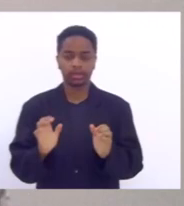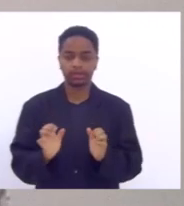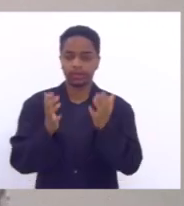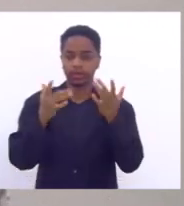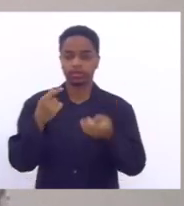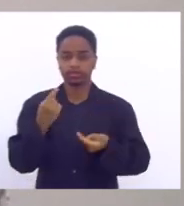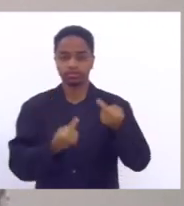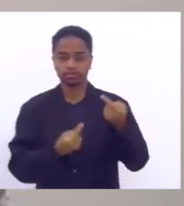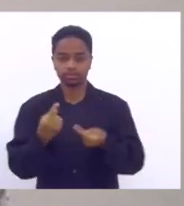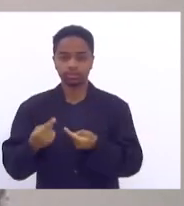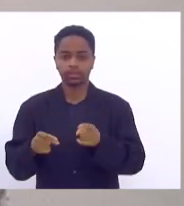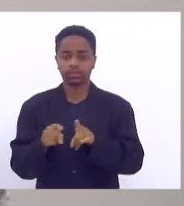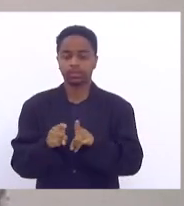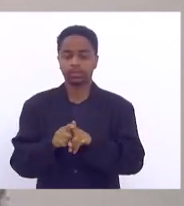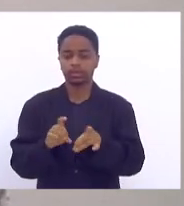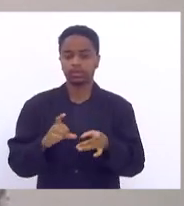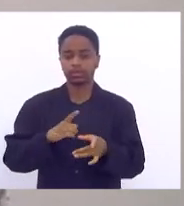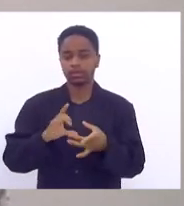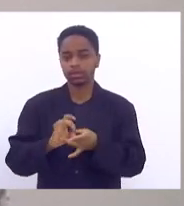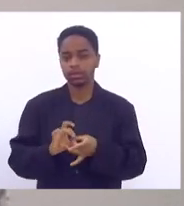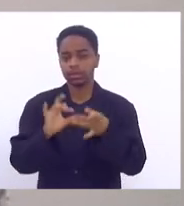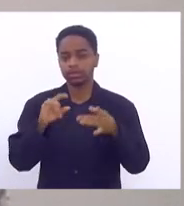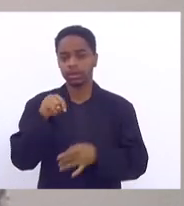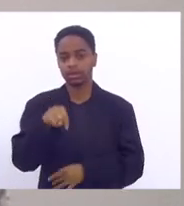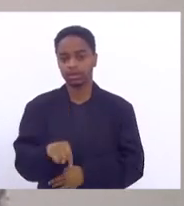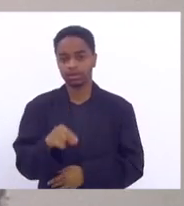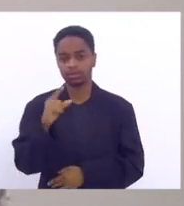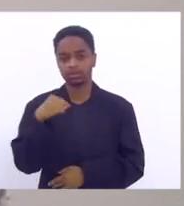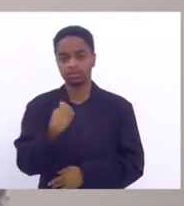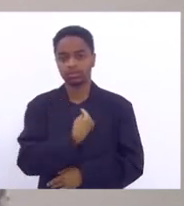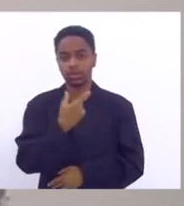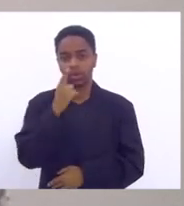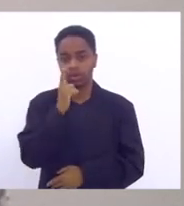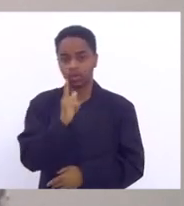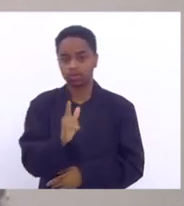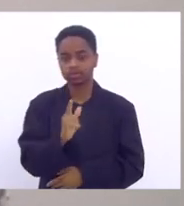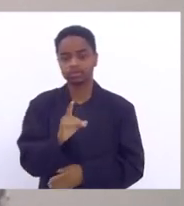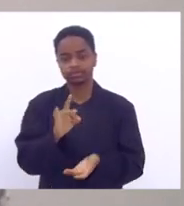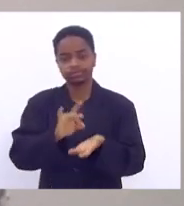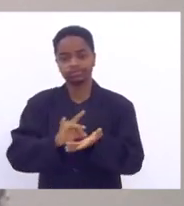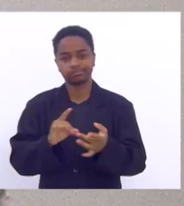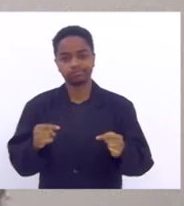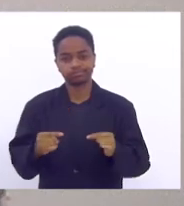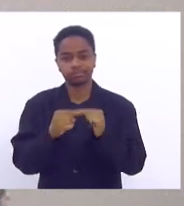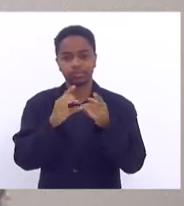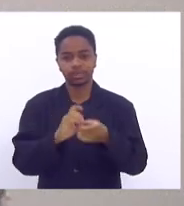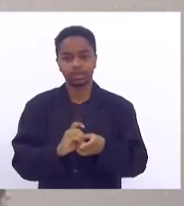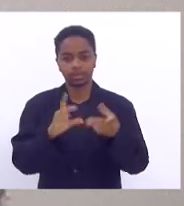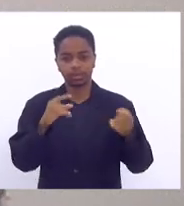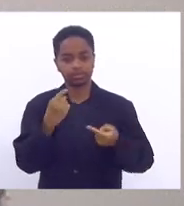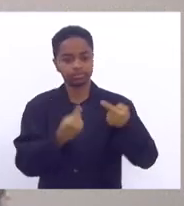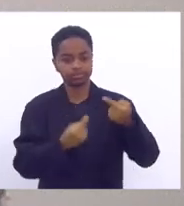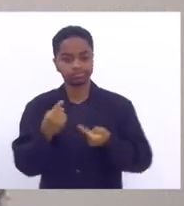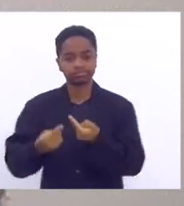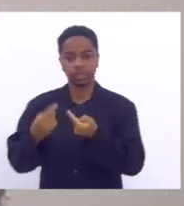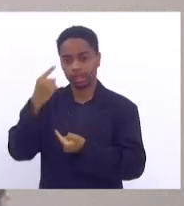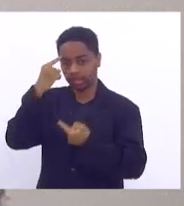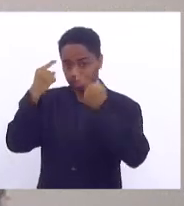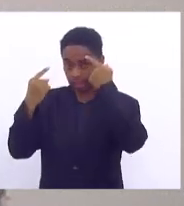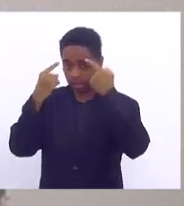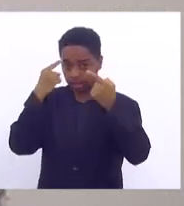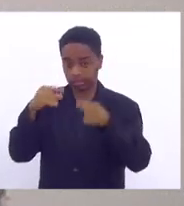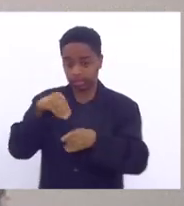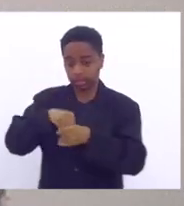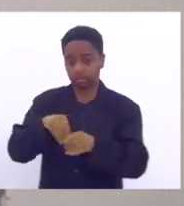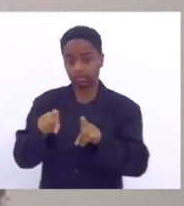essa essa liberdade da casa a poder eh democraticamente discutir ideias né dentro e fora do